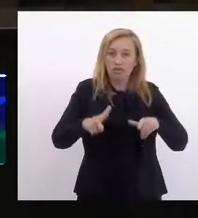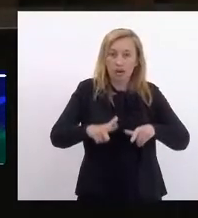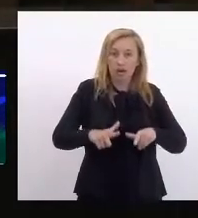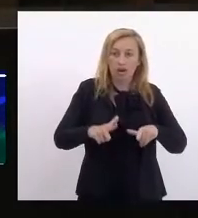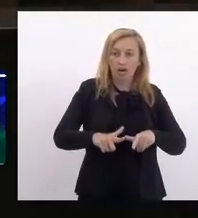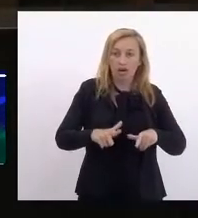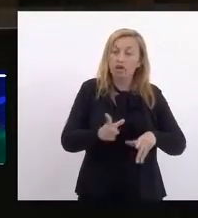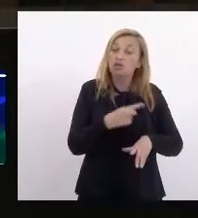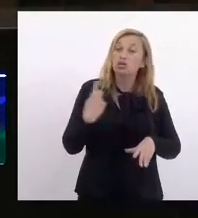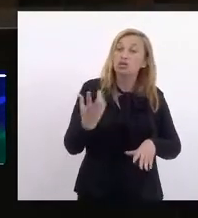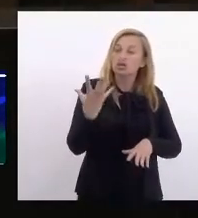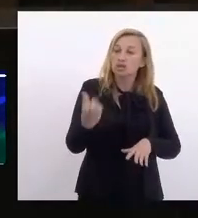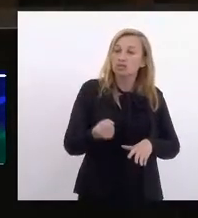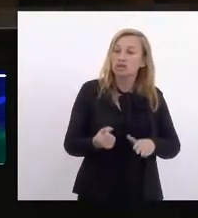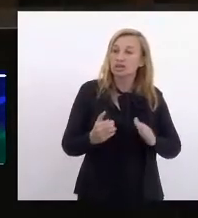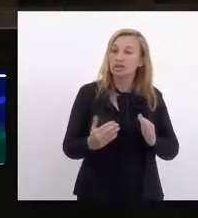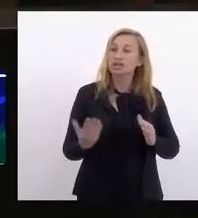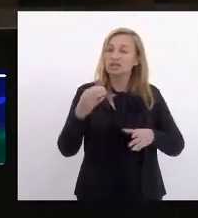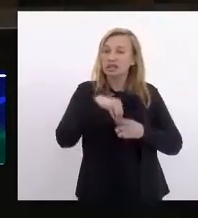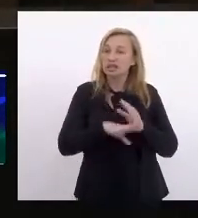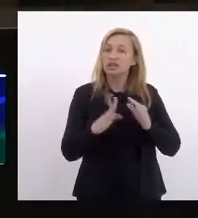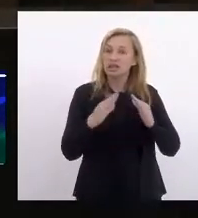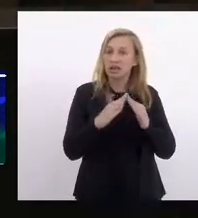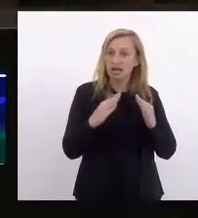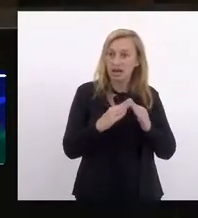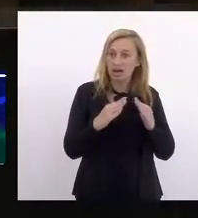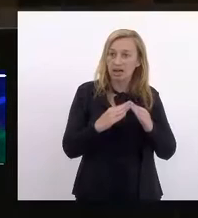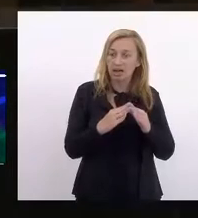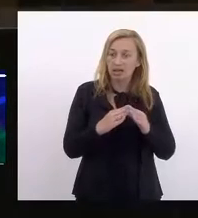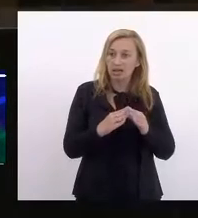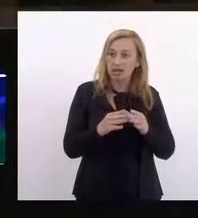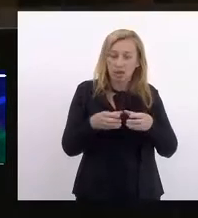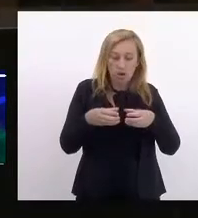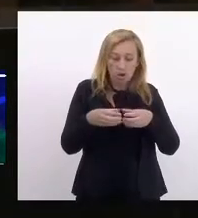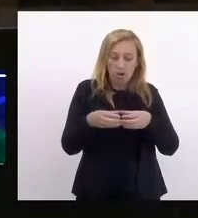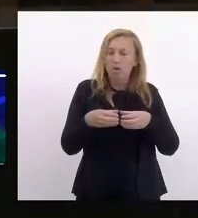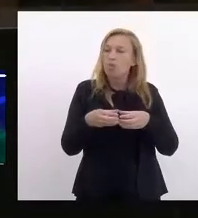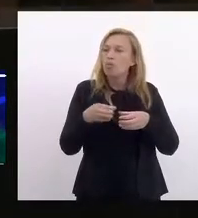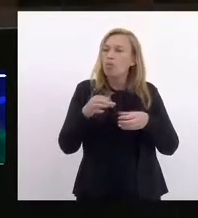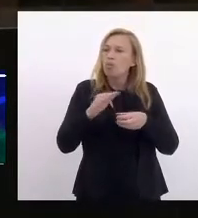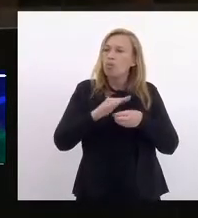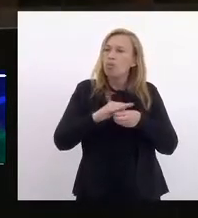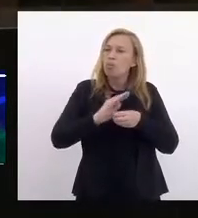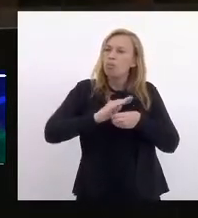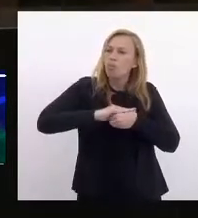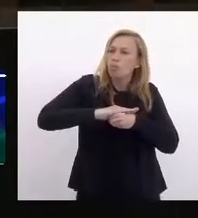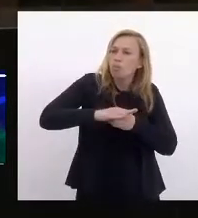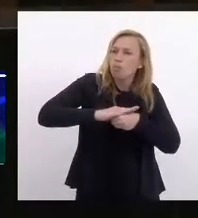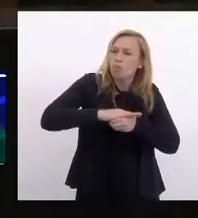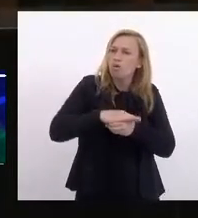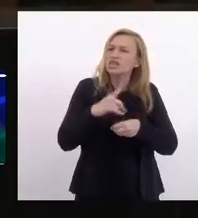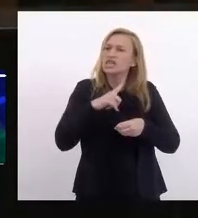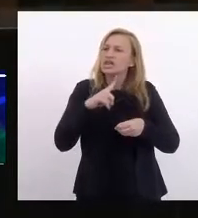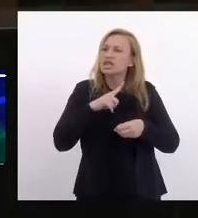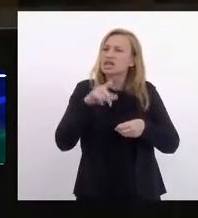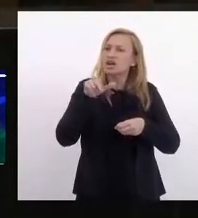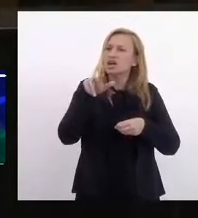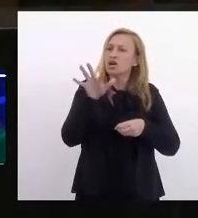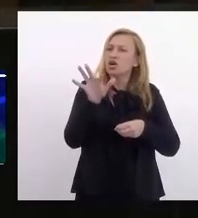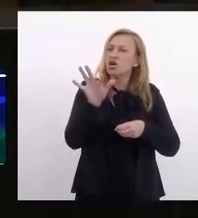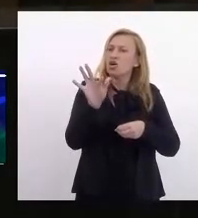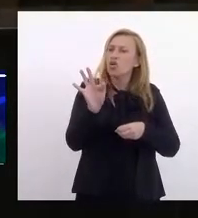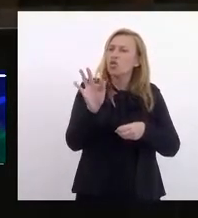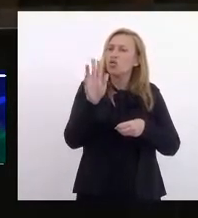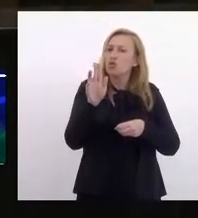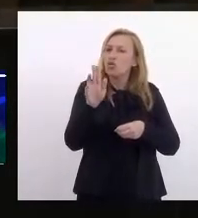recebemos dentro dessa casa potinhos com essa fuligem, que foi apelidada de chuva de